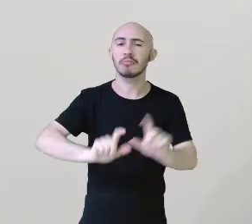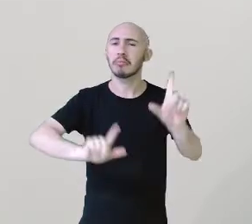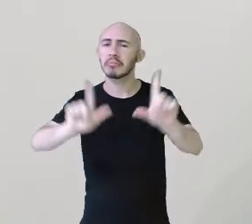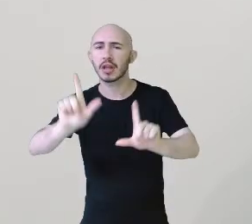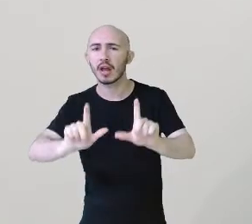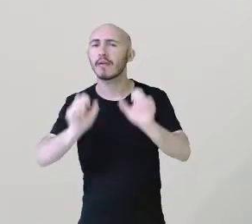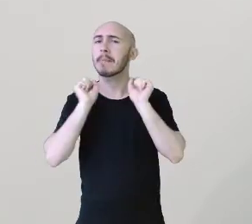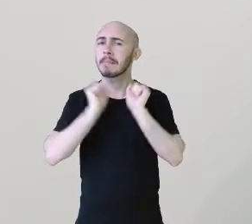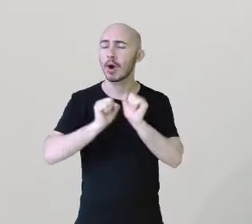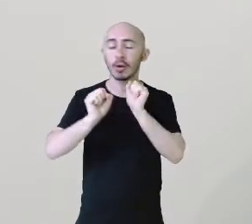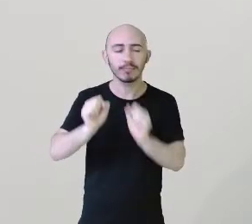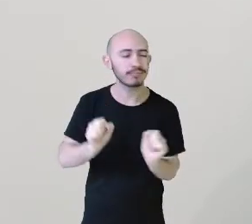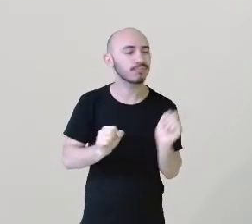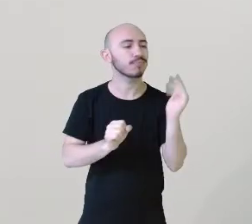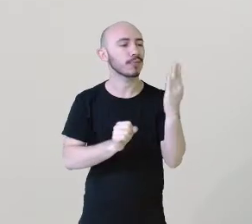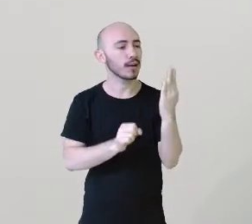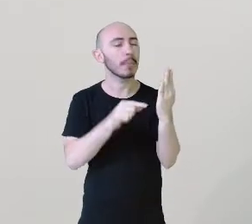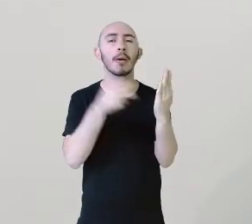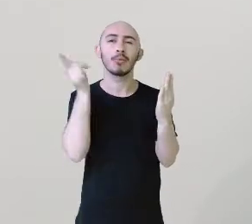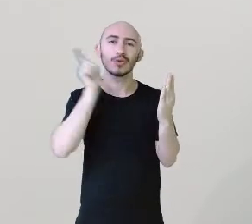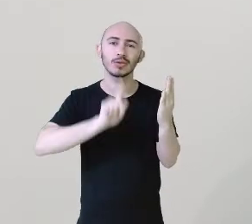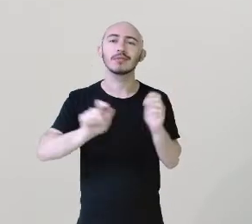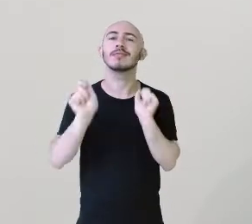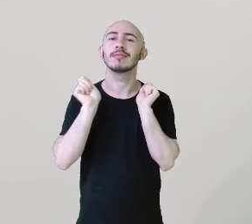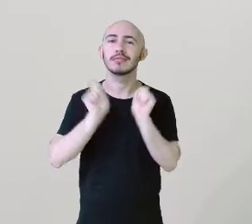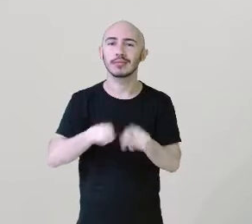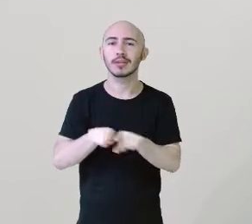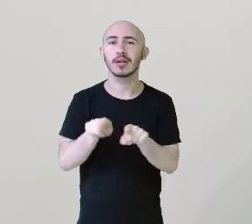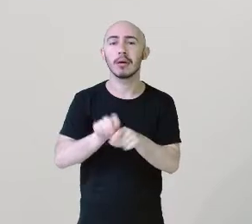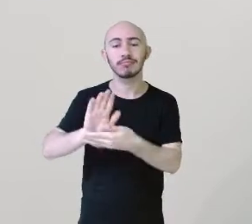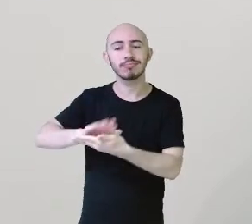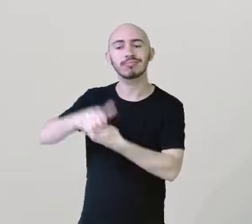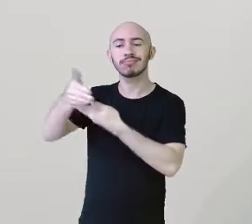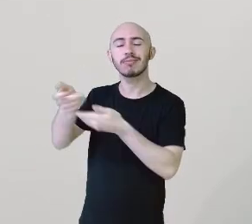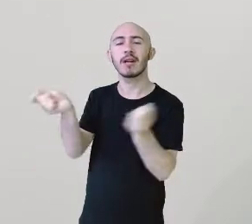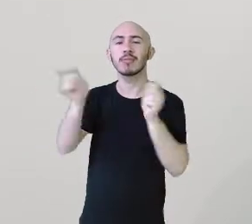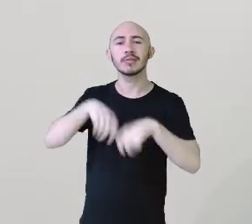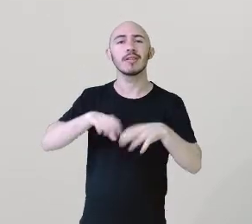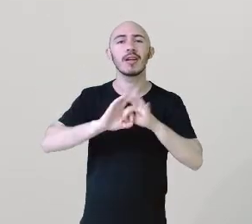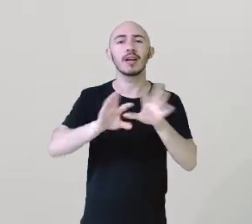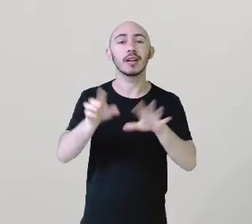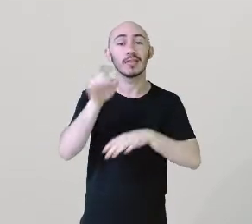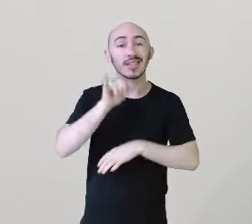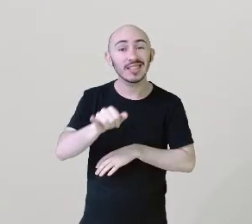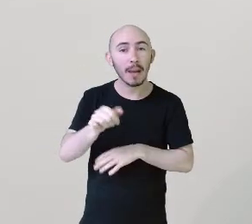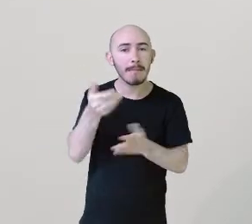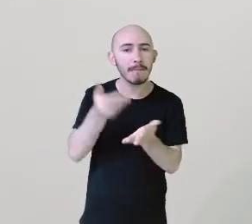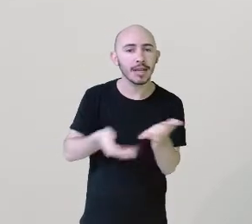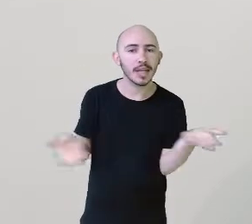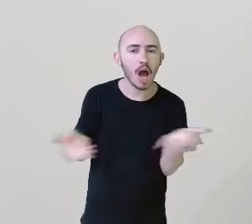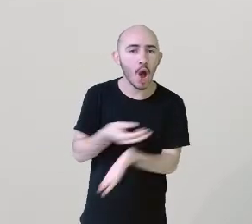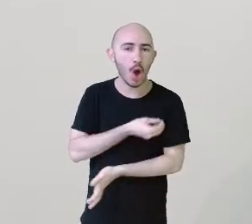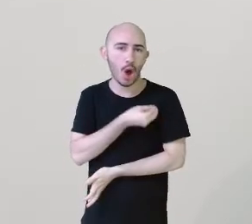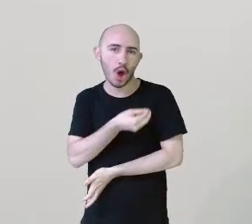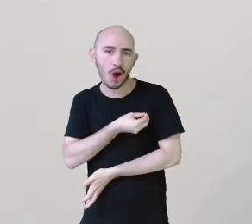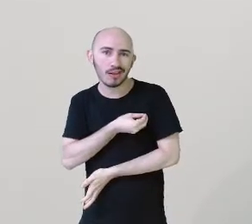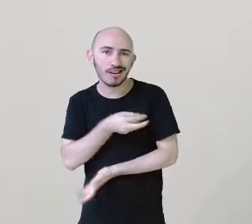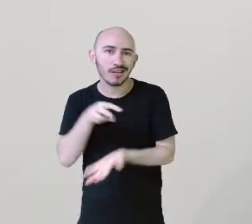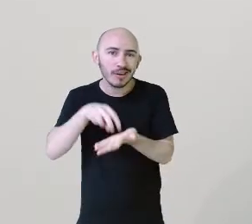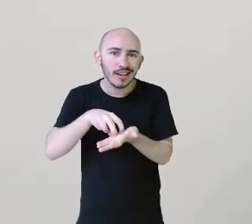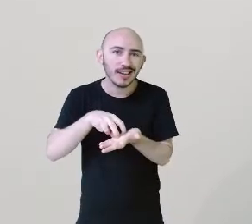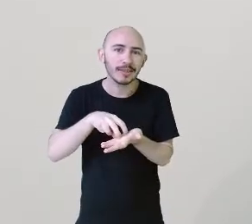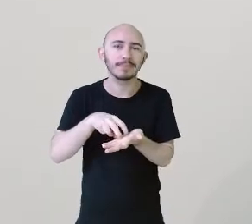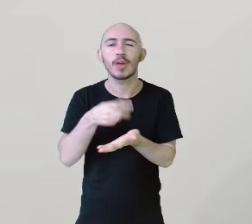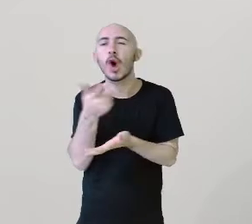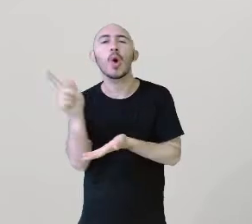pelo smartphone ou pelo computador, notebook. Se perder esta aula agora pela manhã, tem alguma coisa